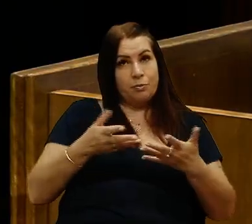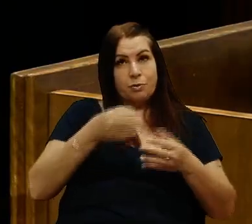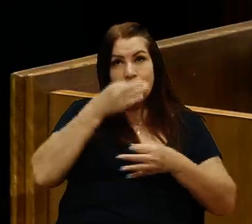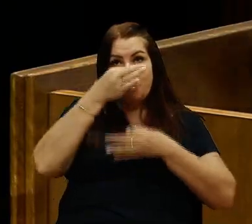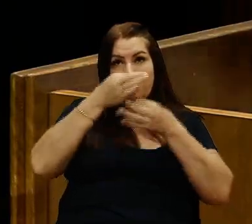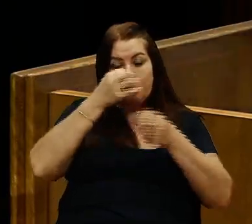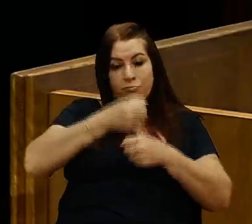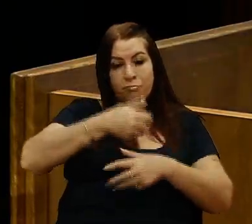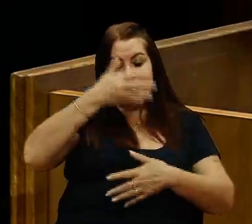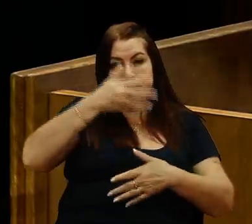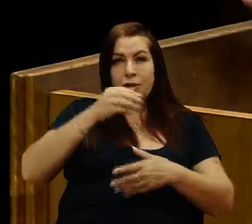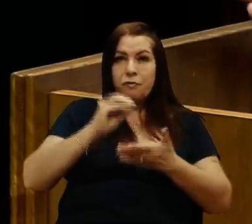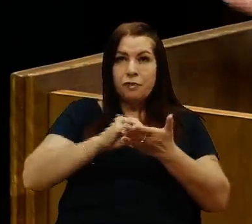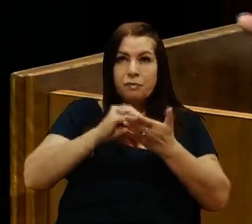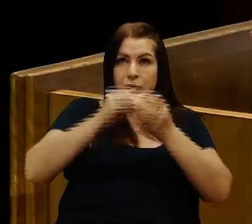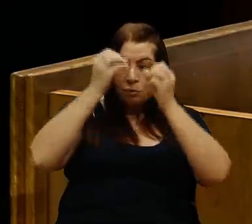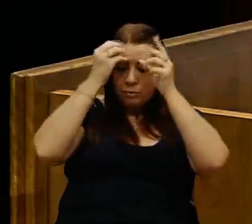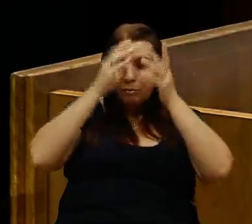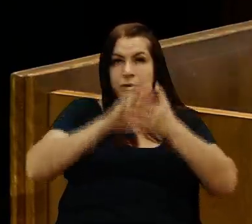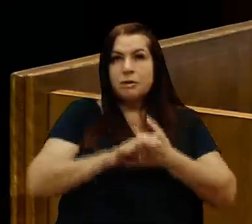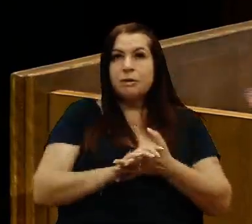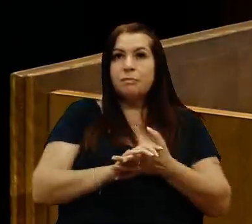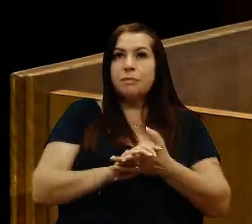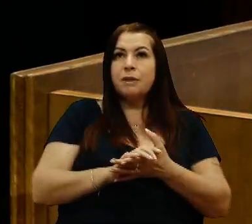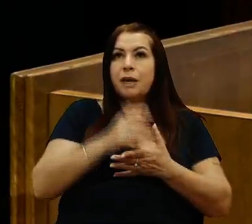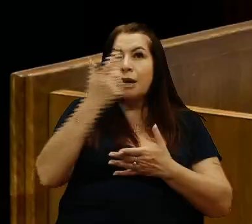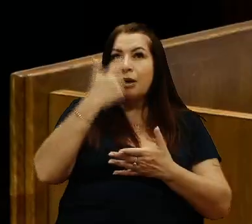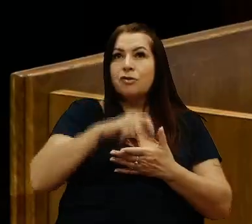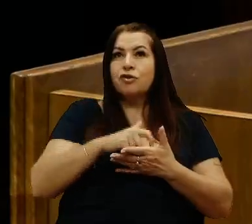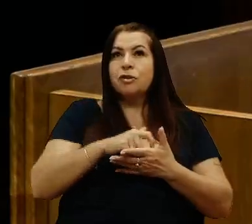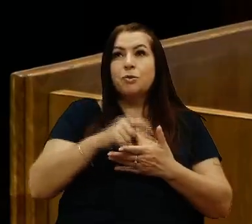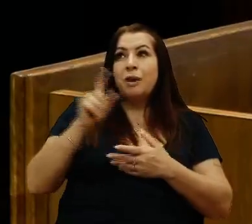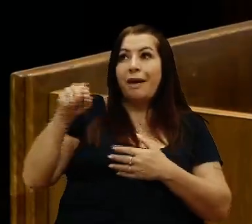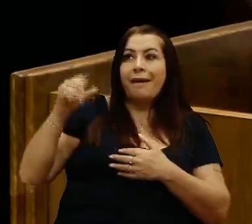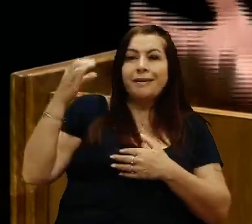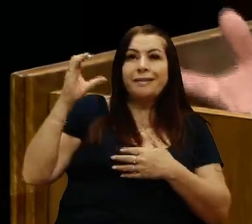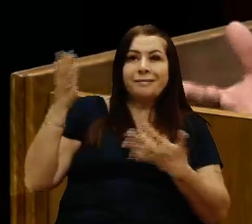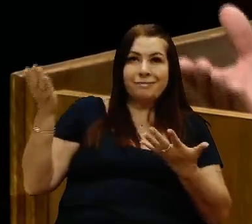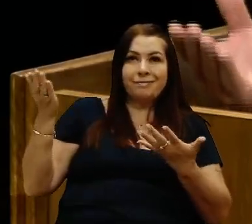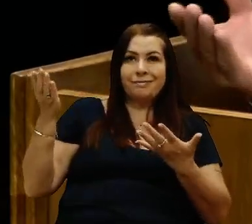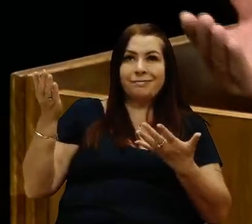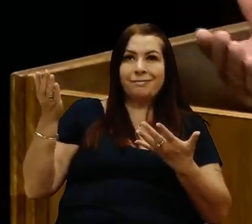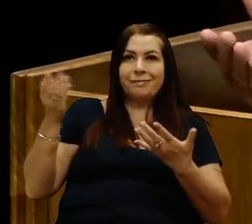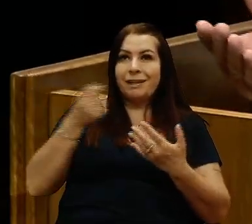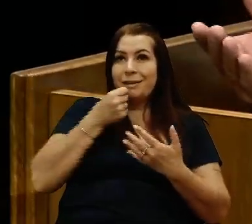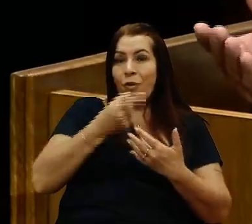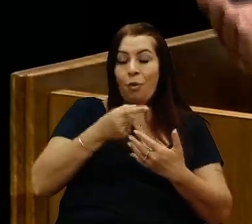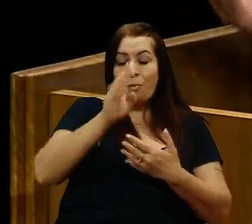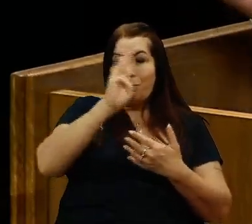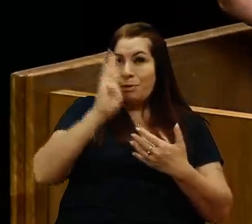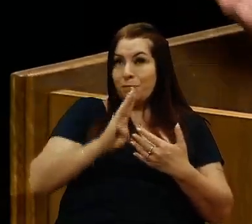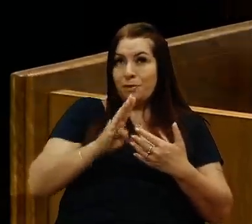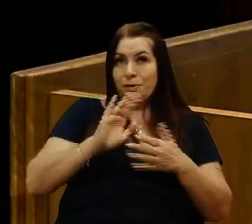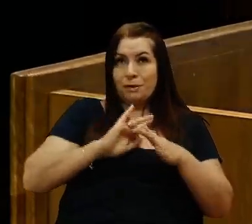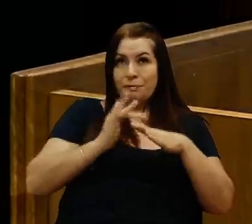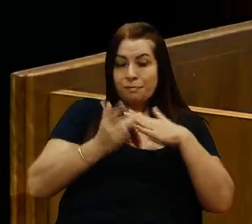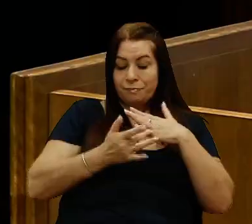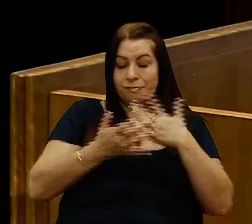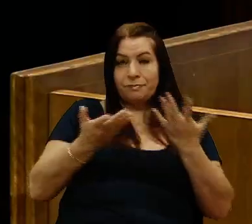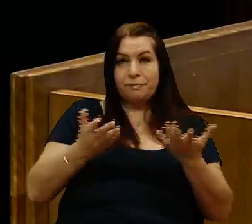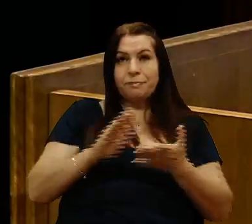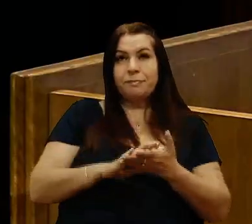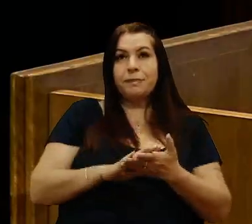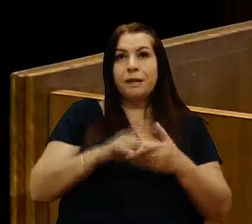Gente com falta de conhecimento se achando cientista. Essa é a comédia brasileira das redes sociais, Pessoas vindo